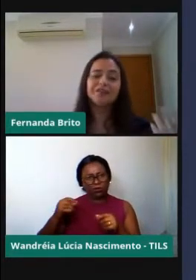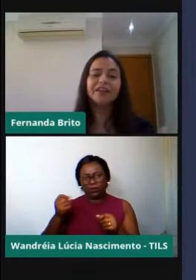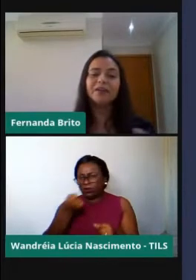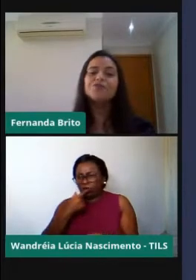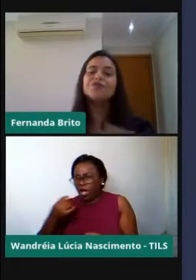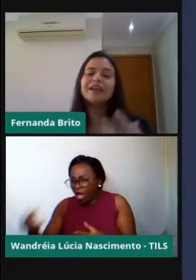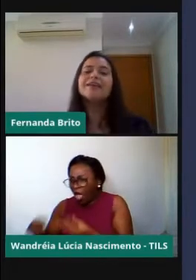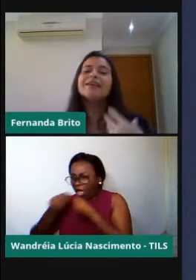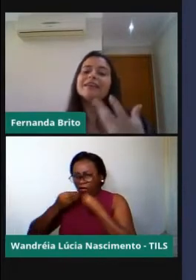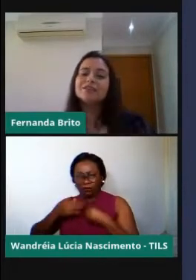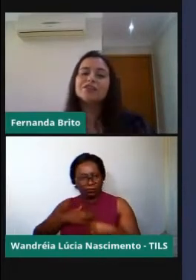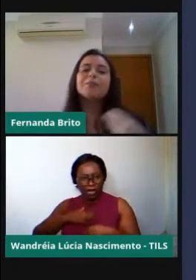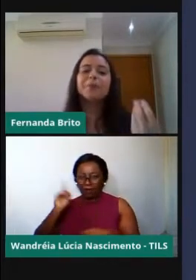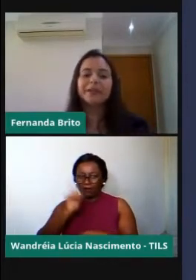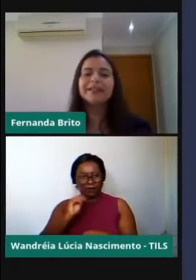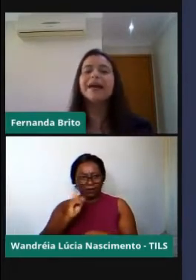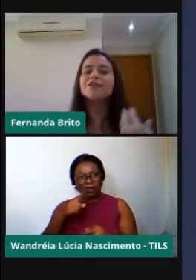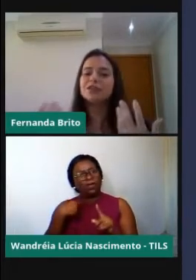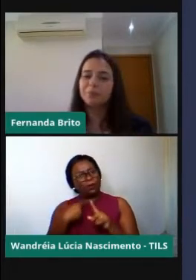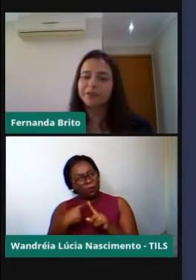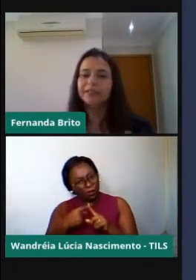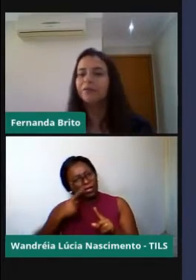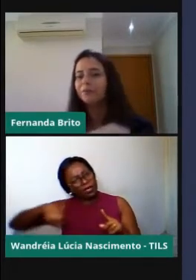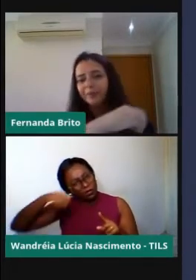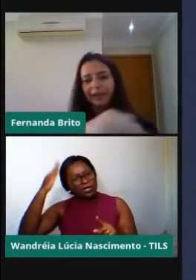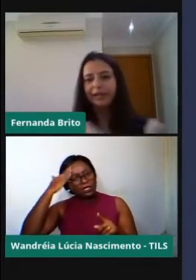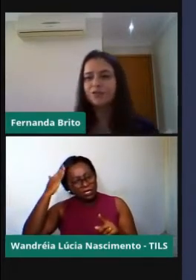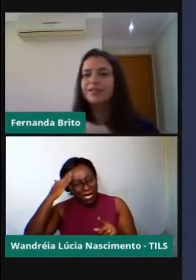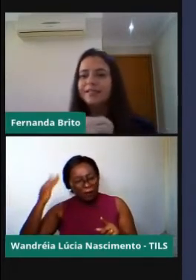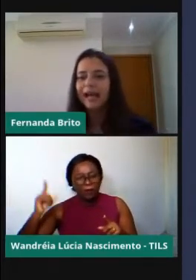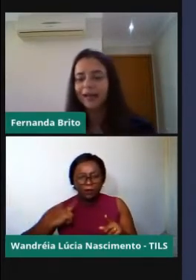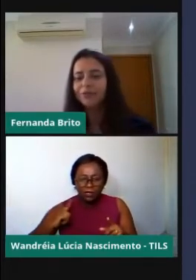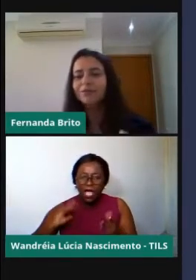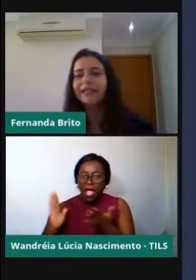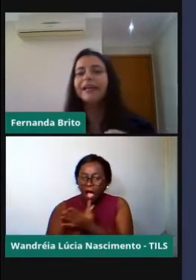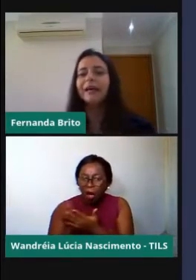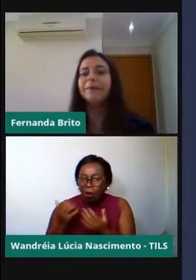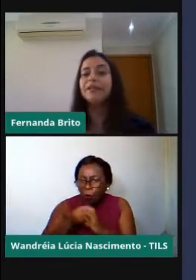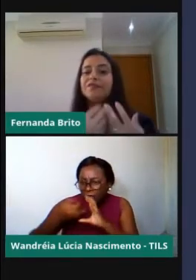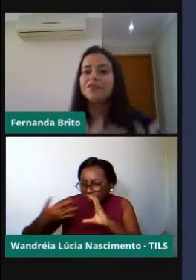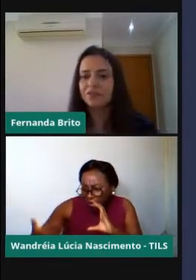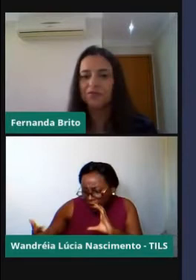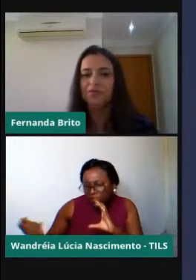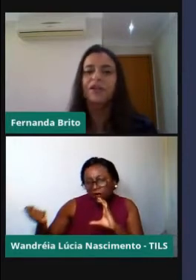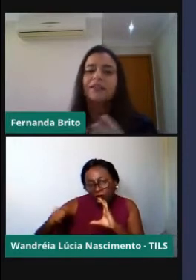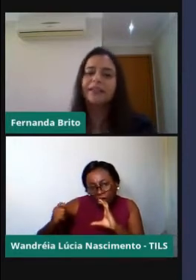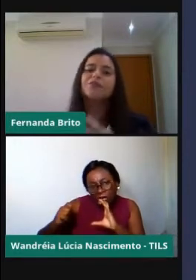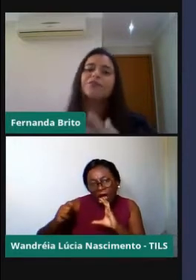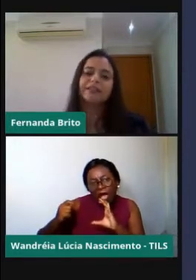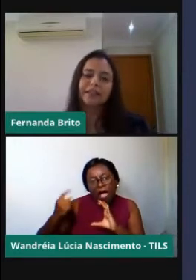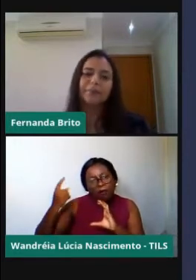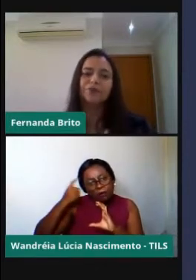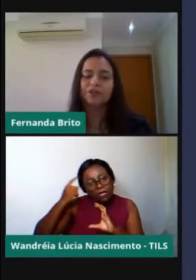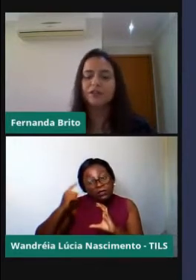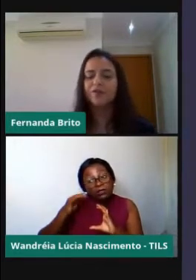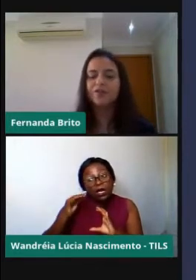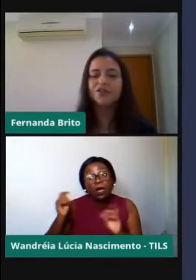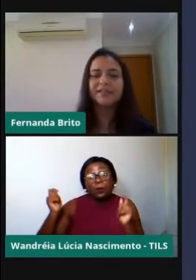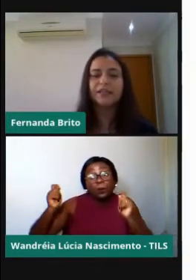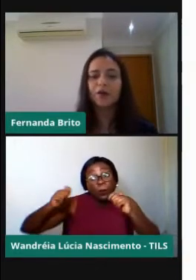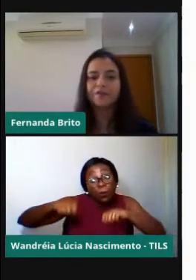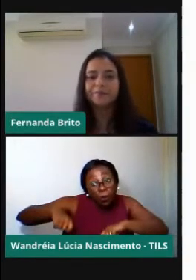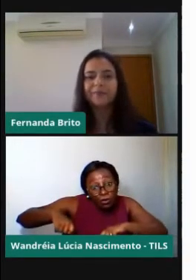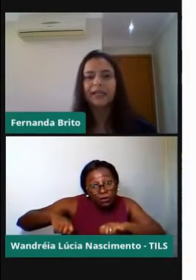nós inferirmos, né, que existem propriedades que poderiam associá-lo, né, a benefícios dentro da terapêutica